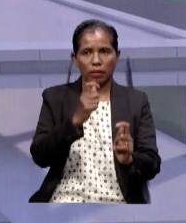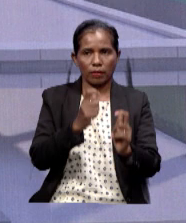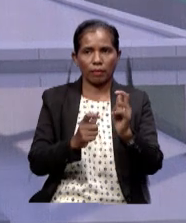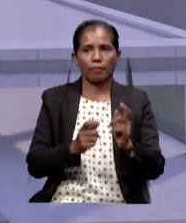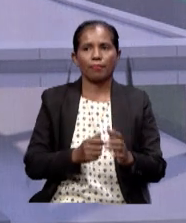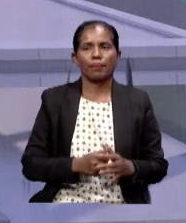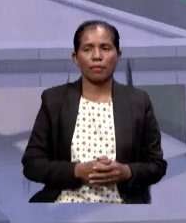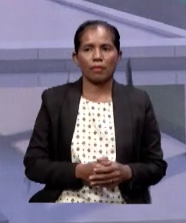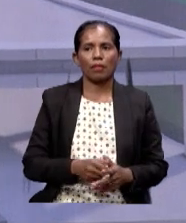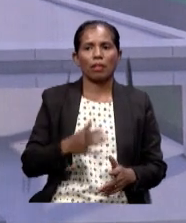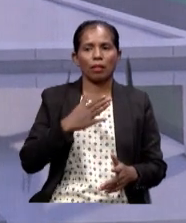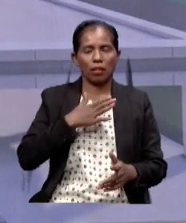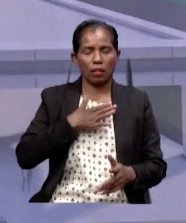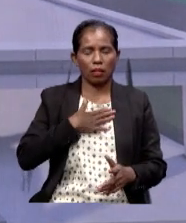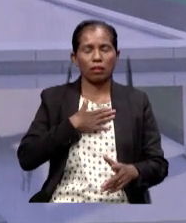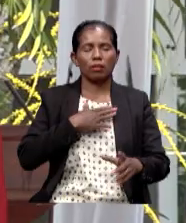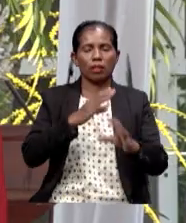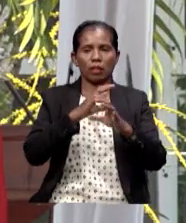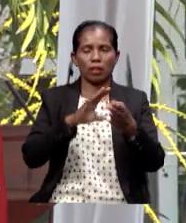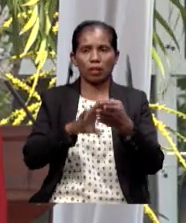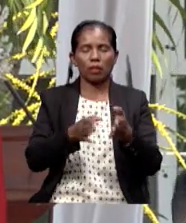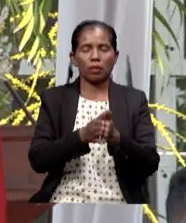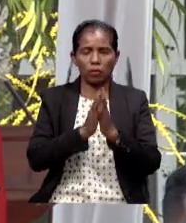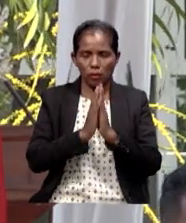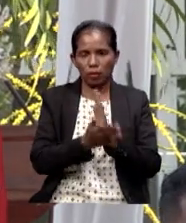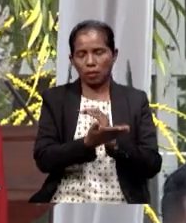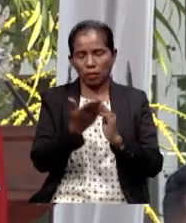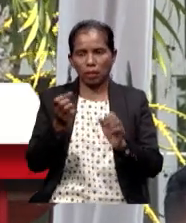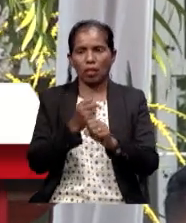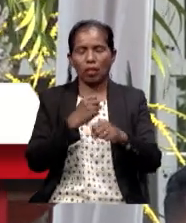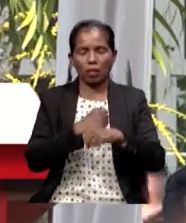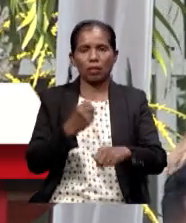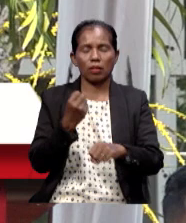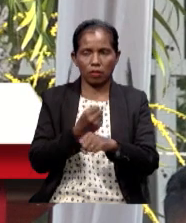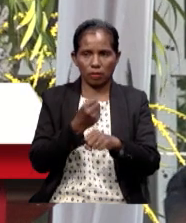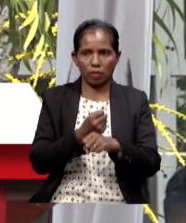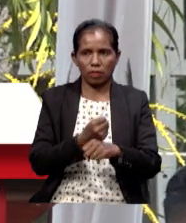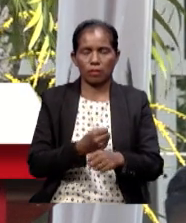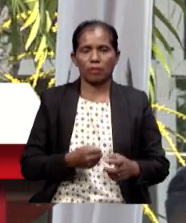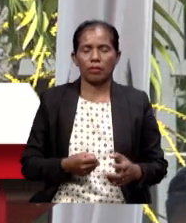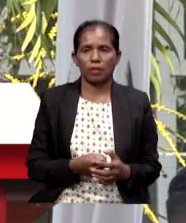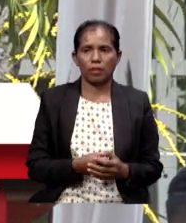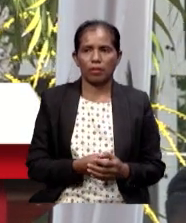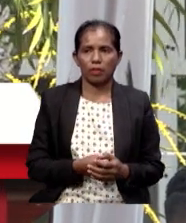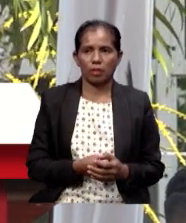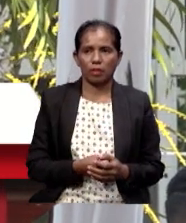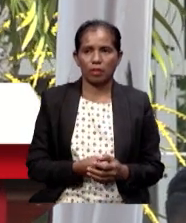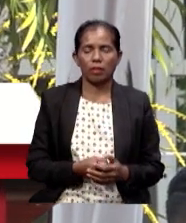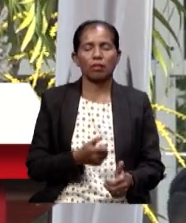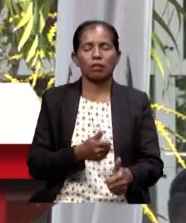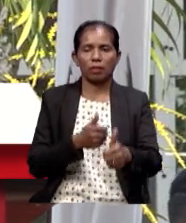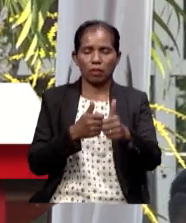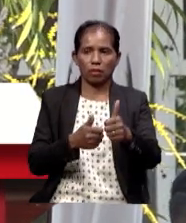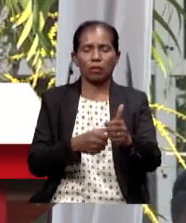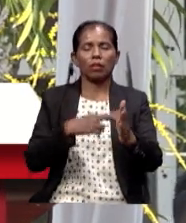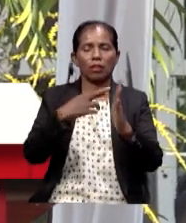a pedido ida para que te possa tirar o esforço para que cumpra prazo,